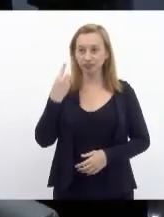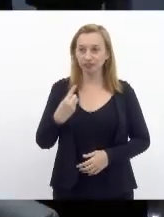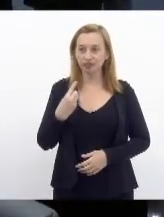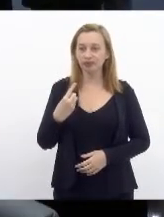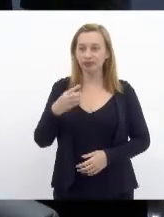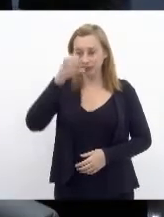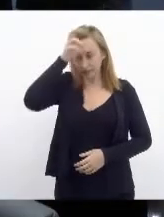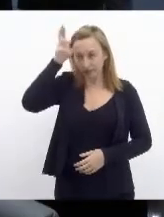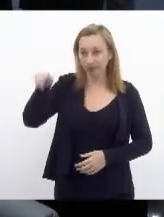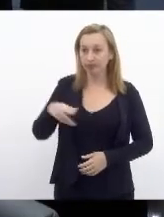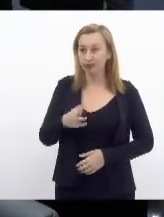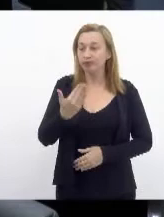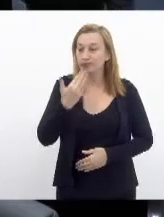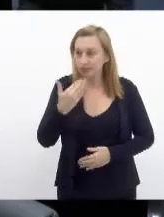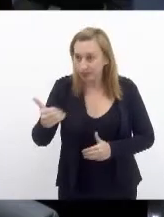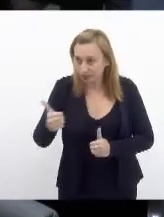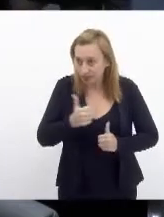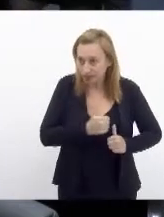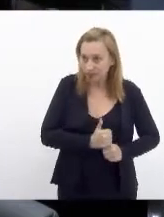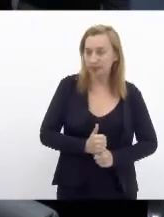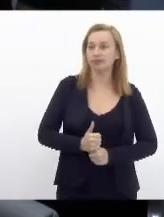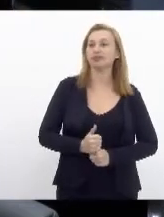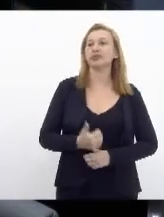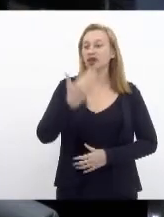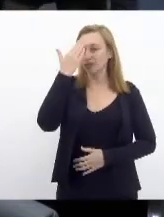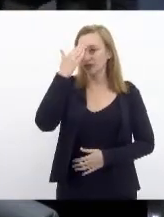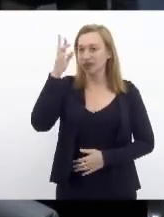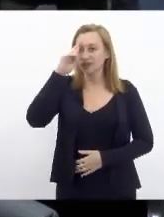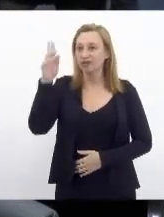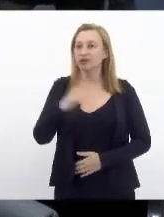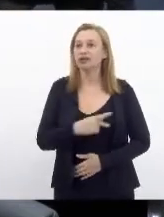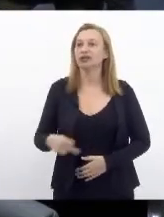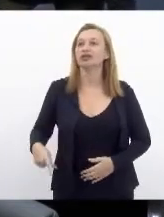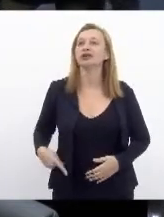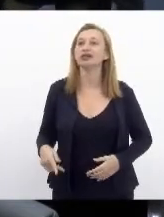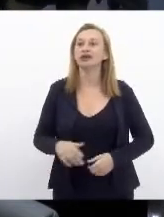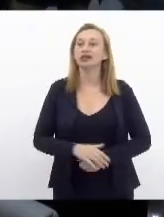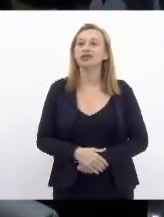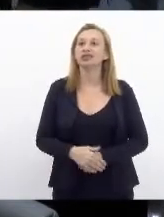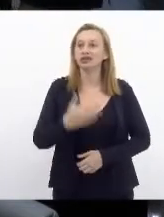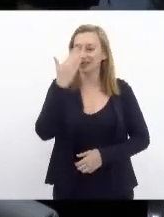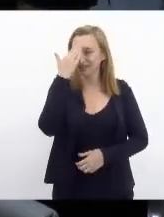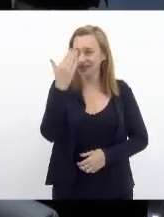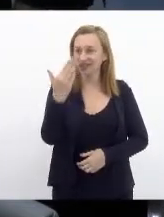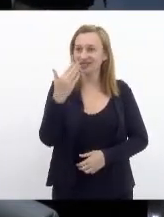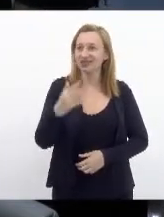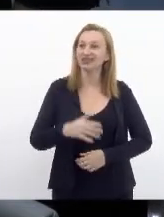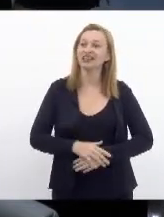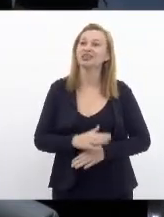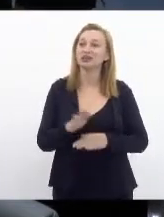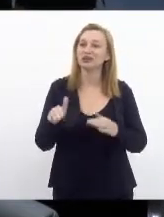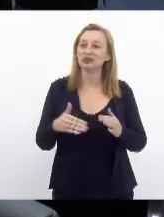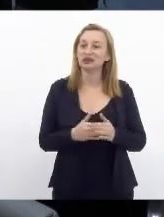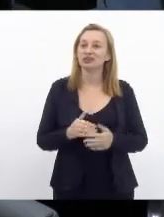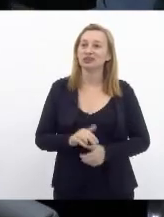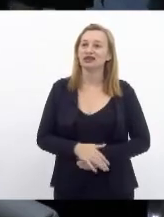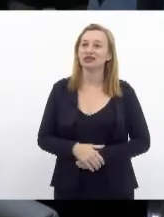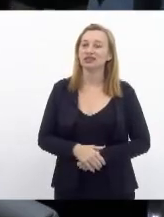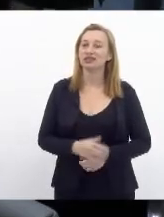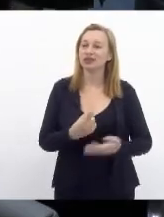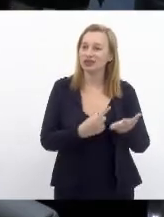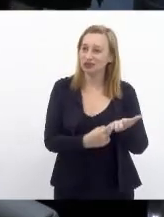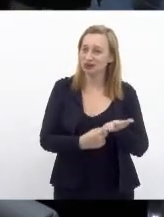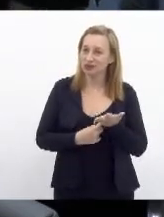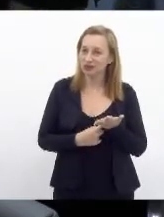Tia Ju, por favor. Obrigado, presidente. Primeiro, quero agradecer aqui os meus pares que me